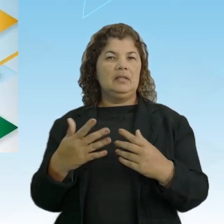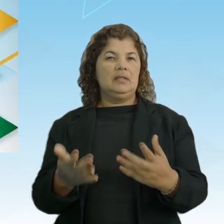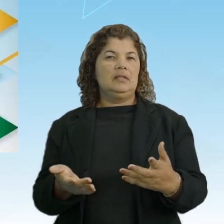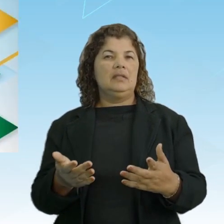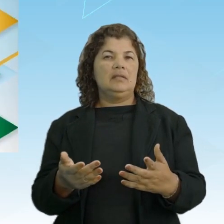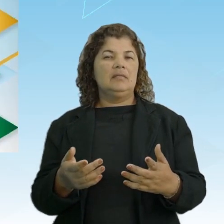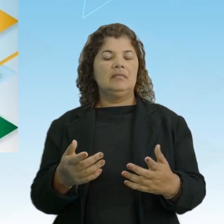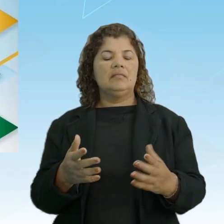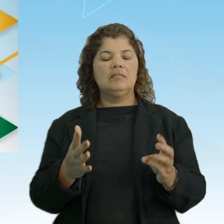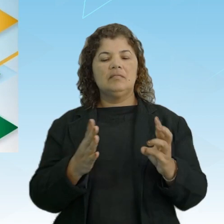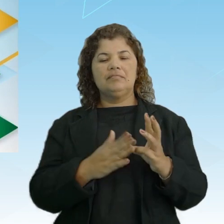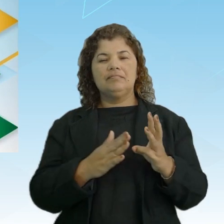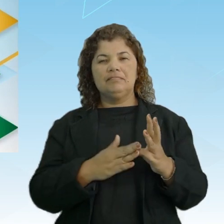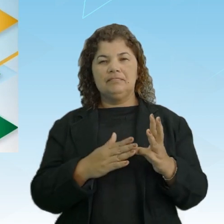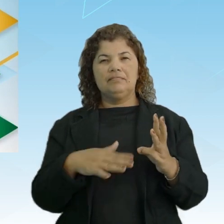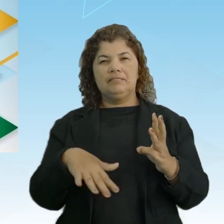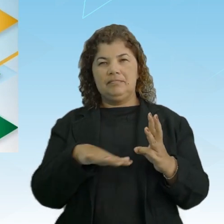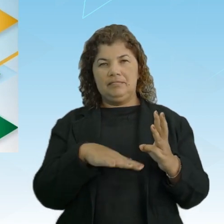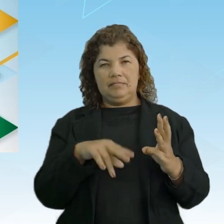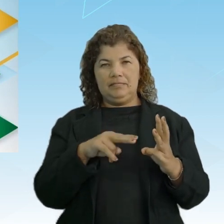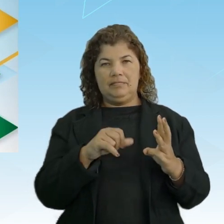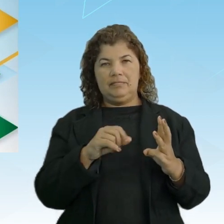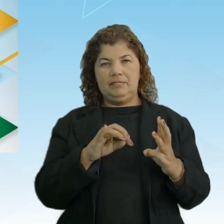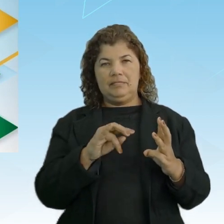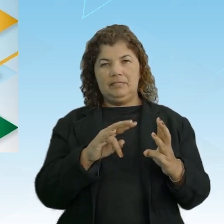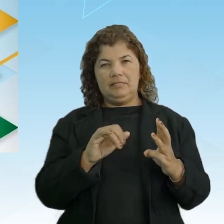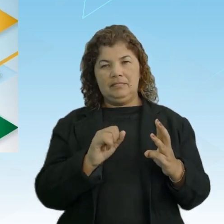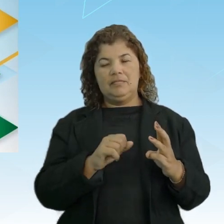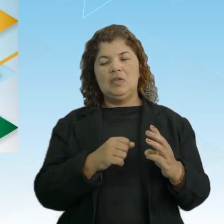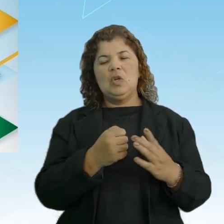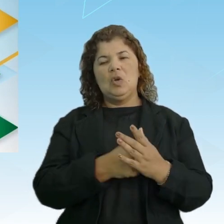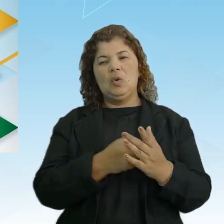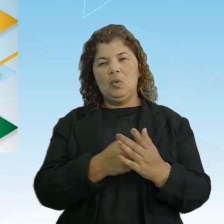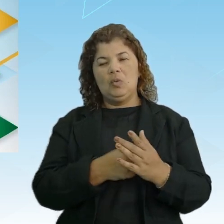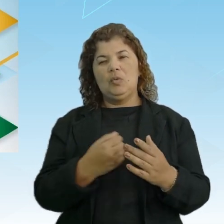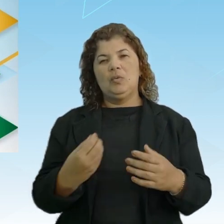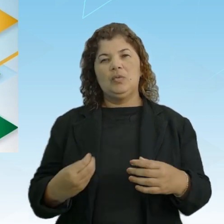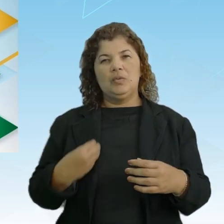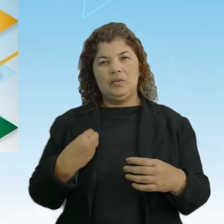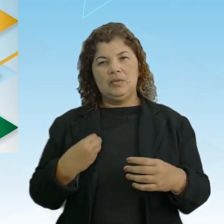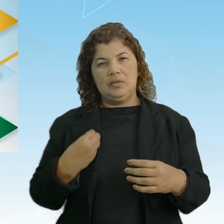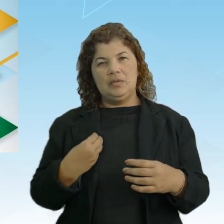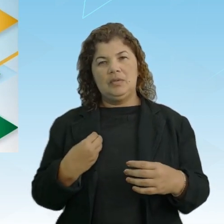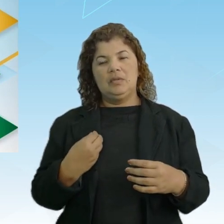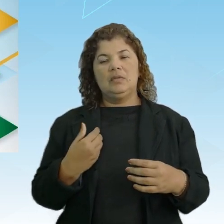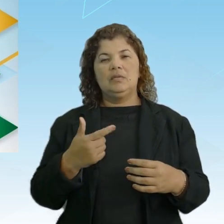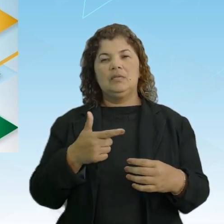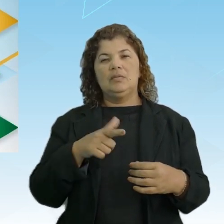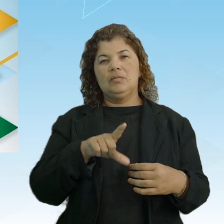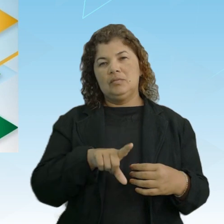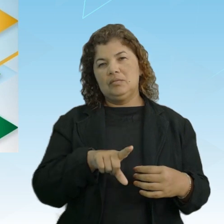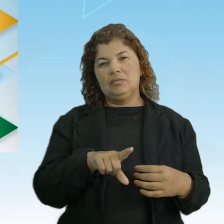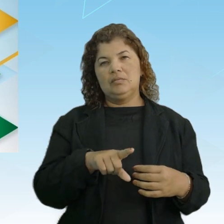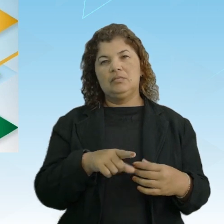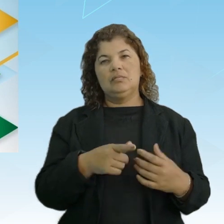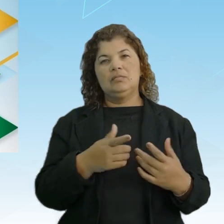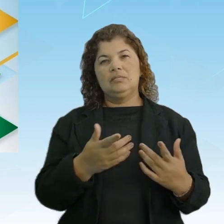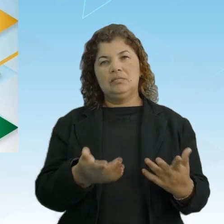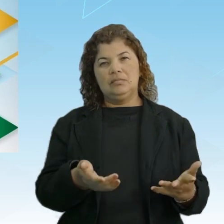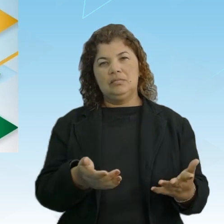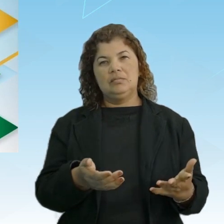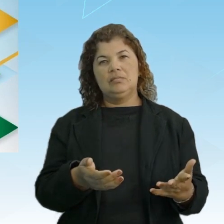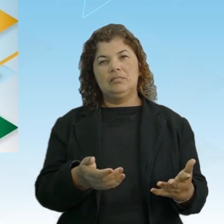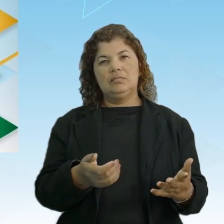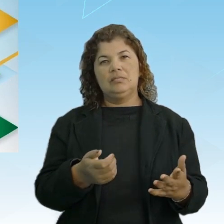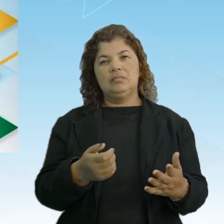dos nativos que lutaram para sobreviver. Outros, em contrapartidas, optaram